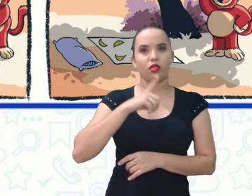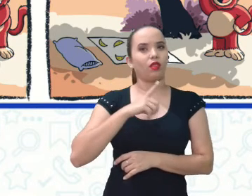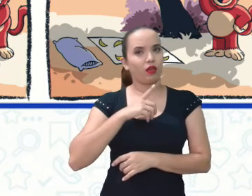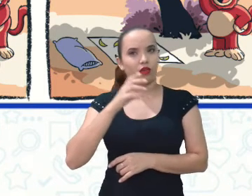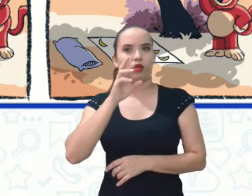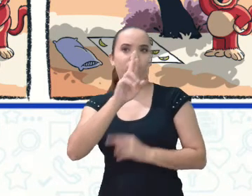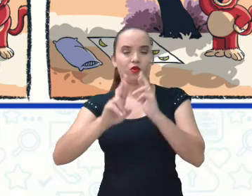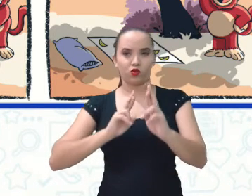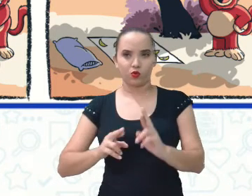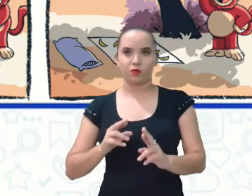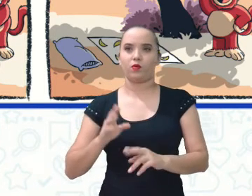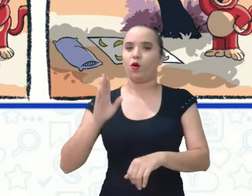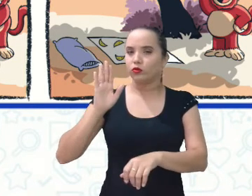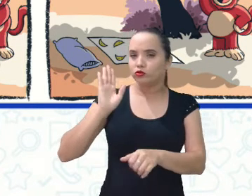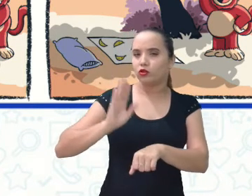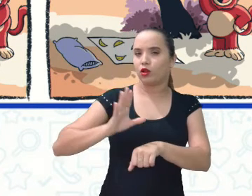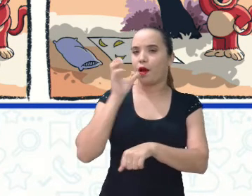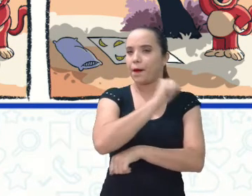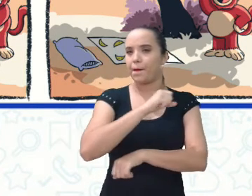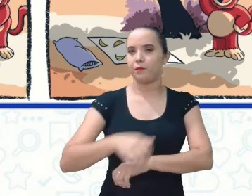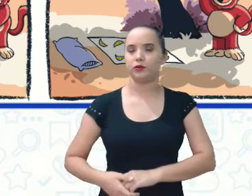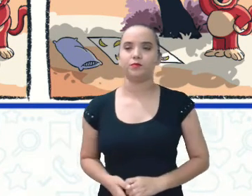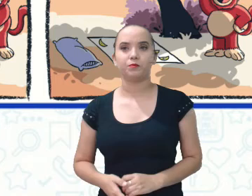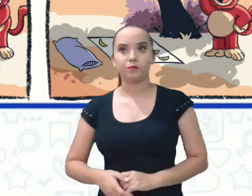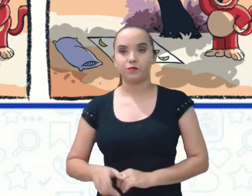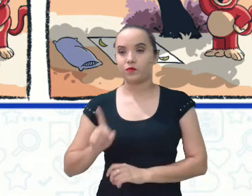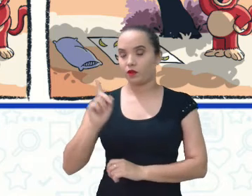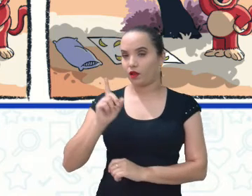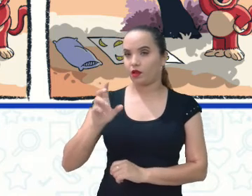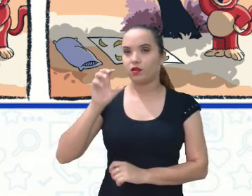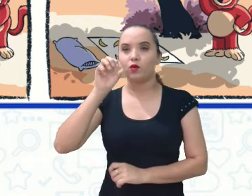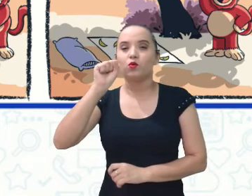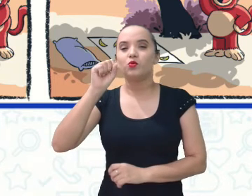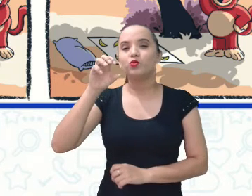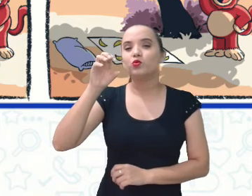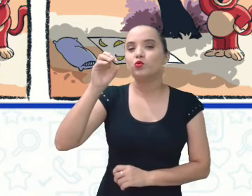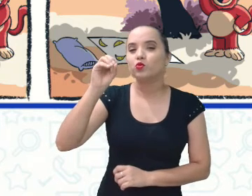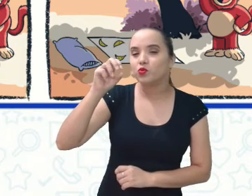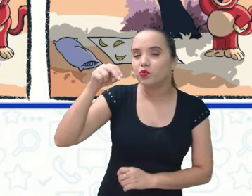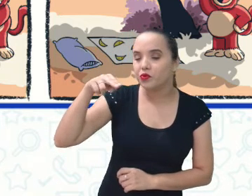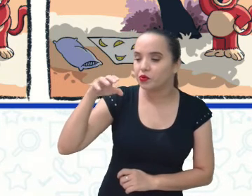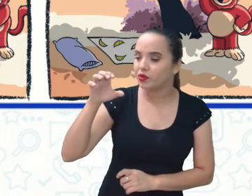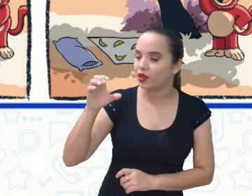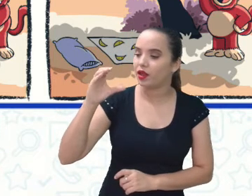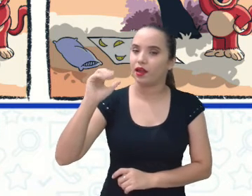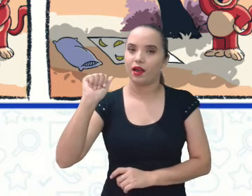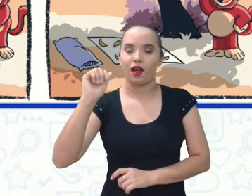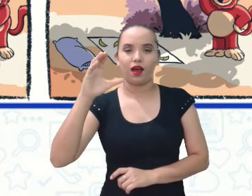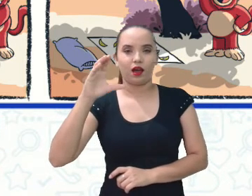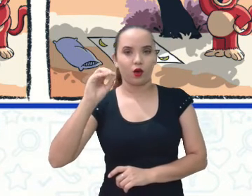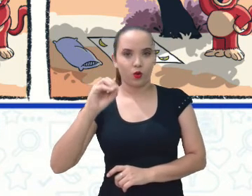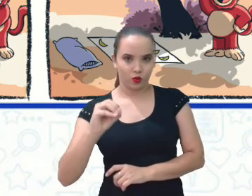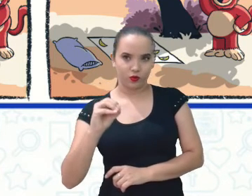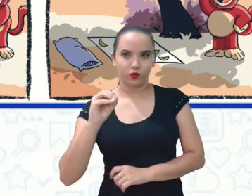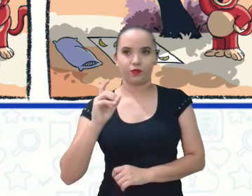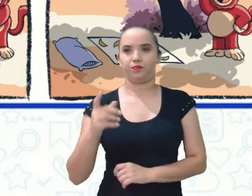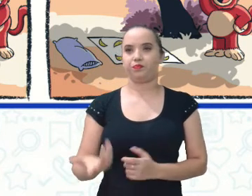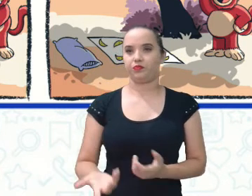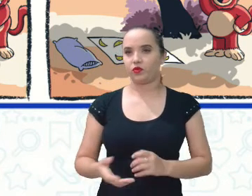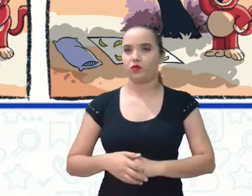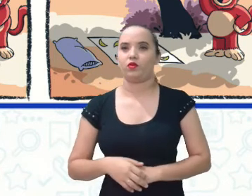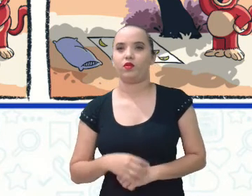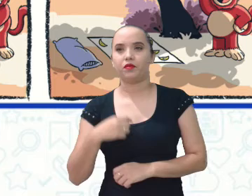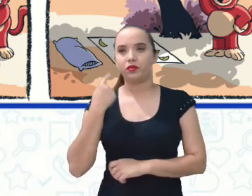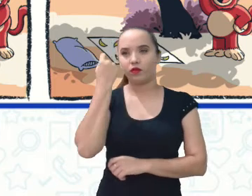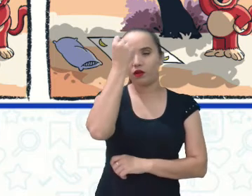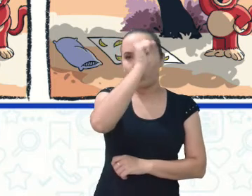Passando a outra aí, não é? Sonecaco, não é? Não tem assim, Caco está esperando a sombra chegar e 8